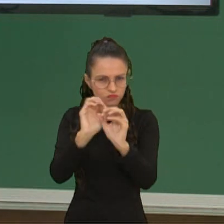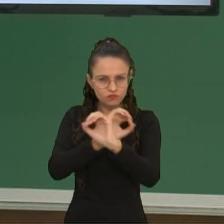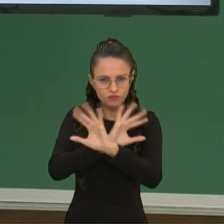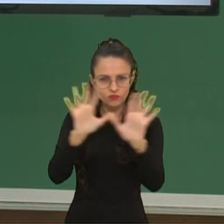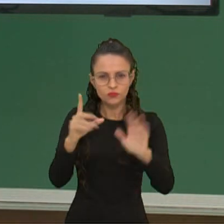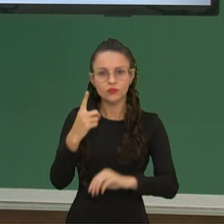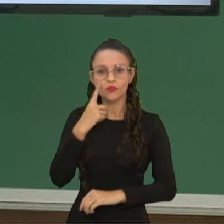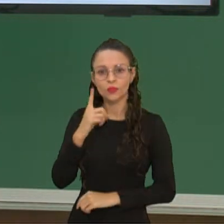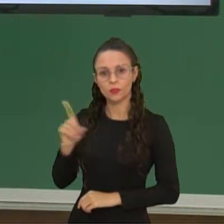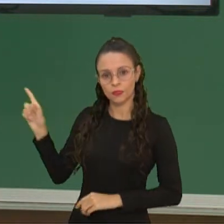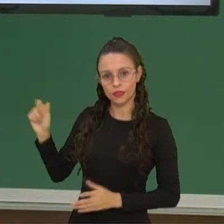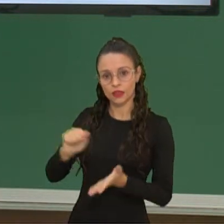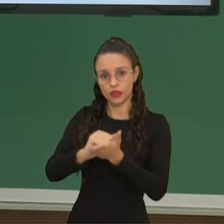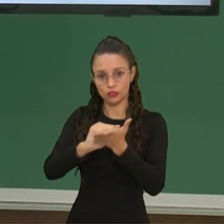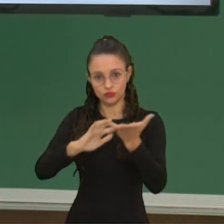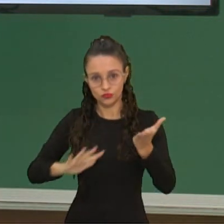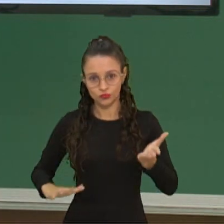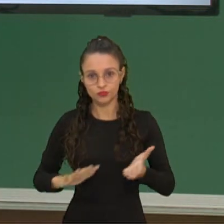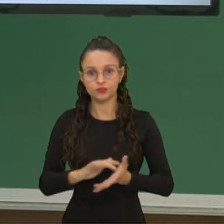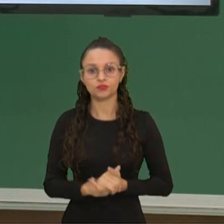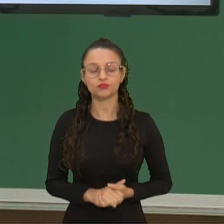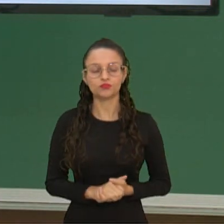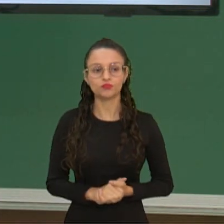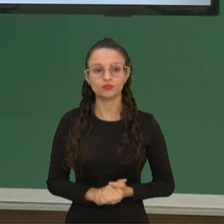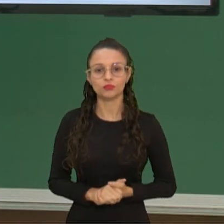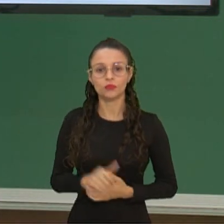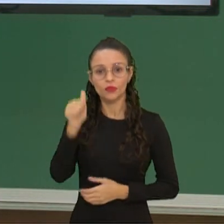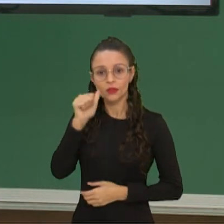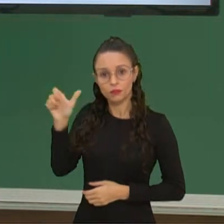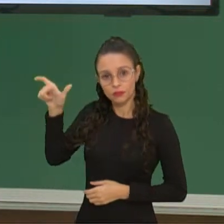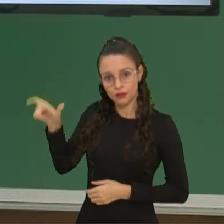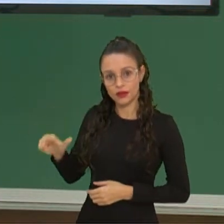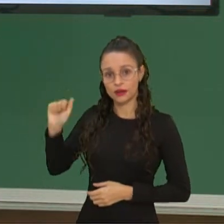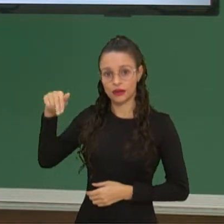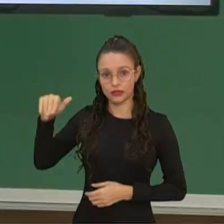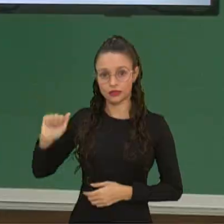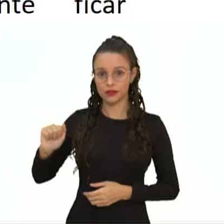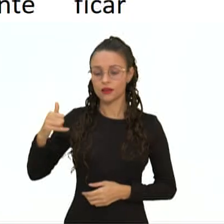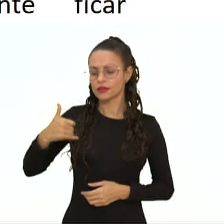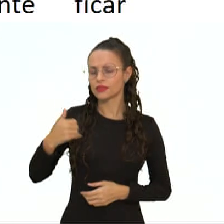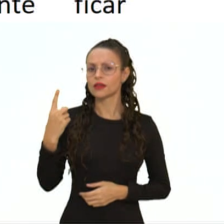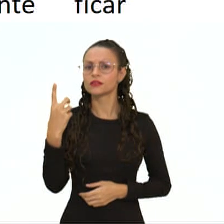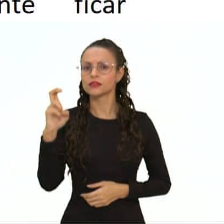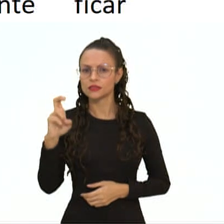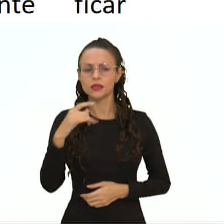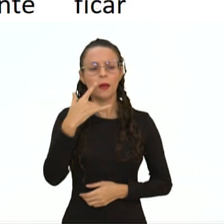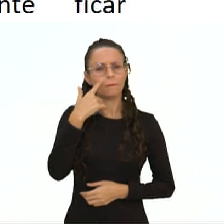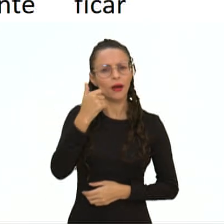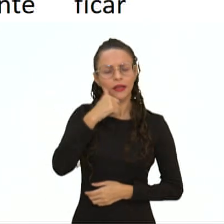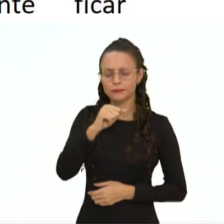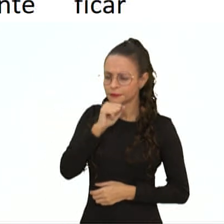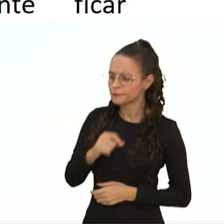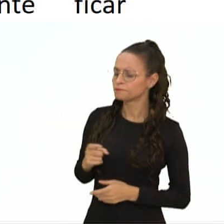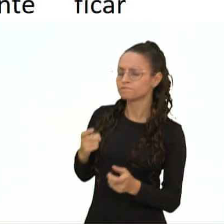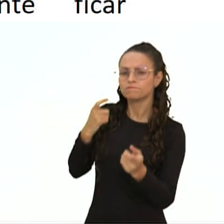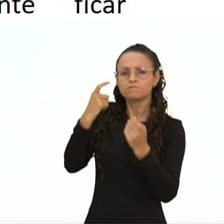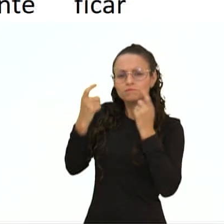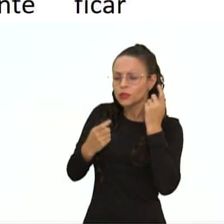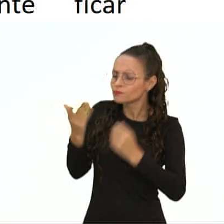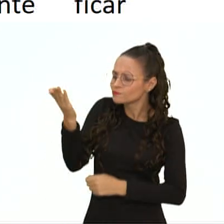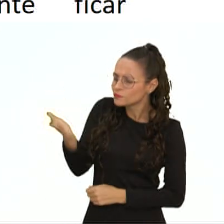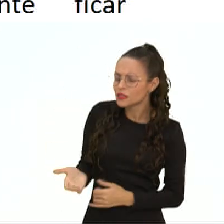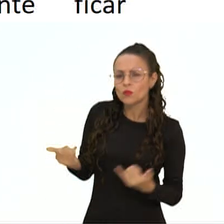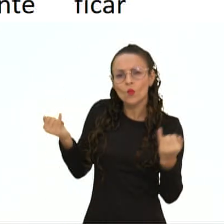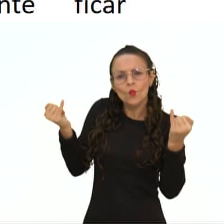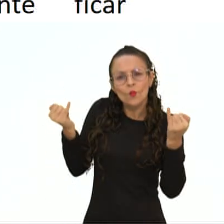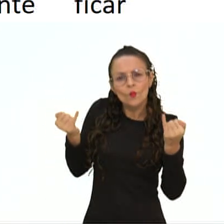estamos aqui um exercício que diz o seguinte ana é uma menina de 15 anos seus pais vivem preocupados pois